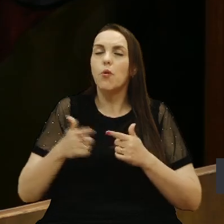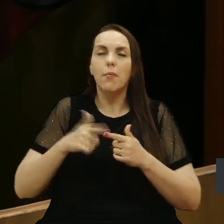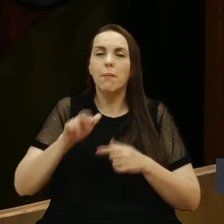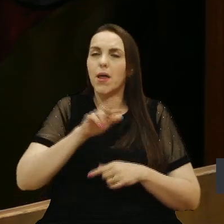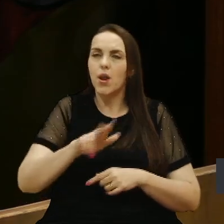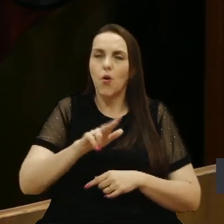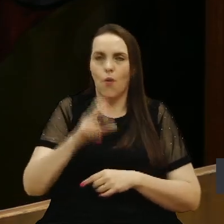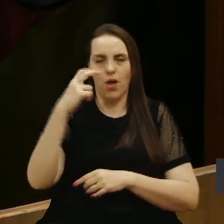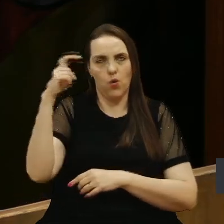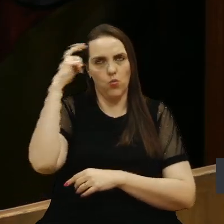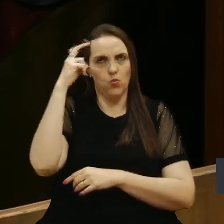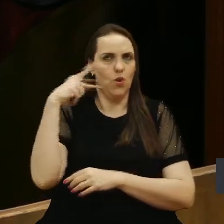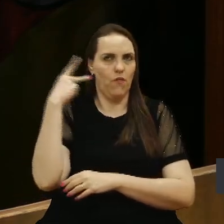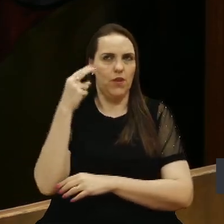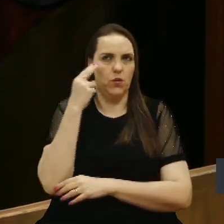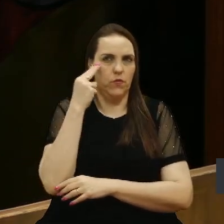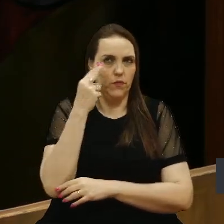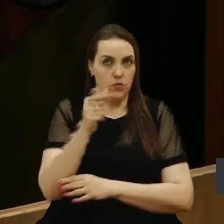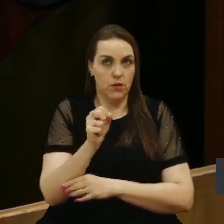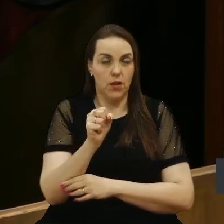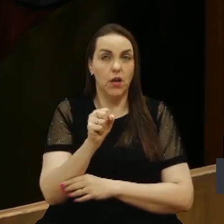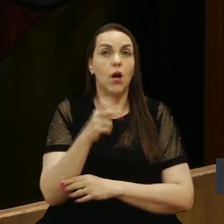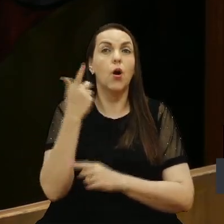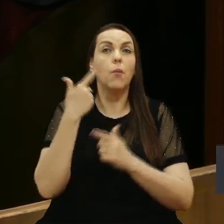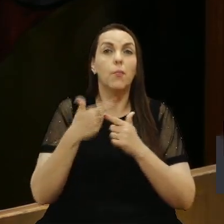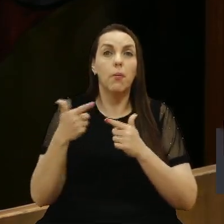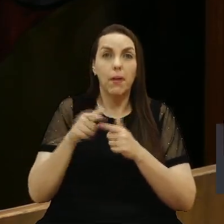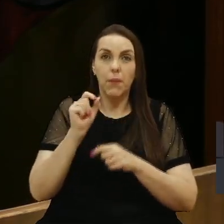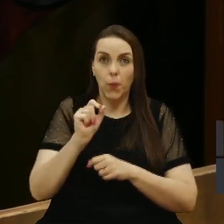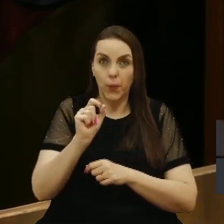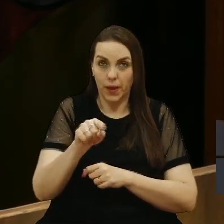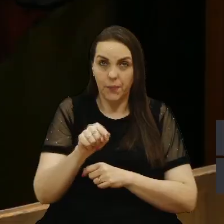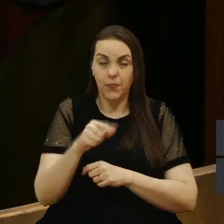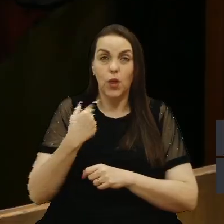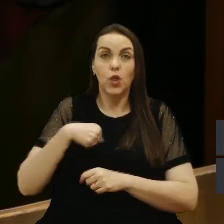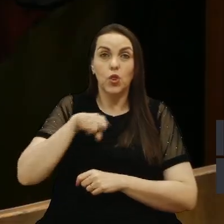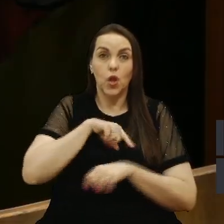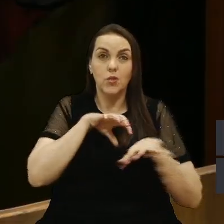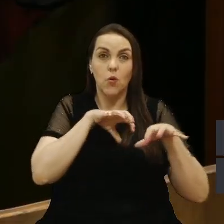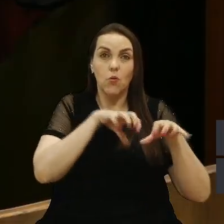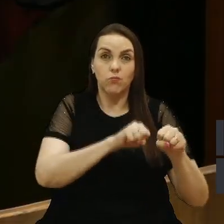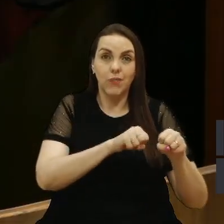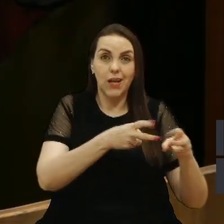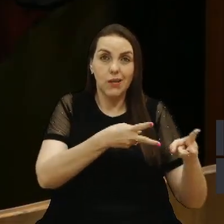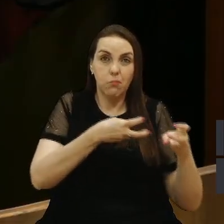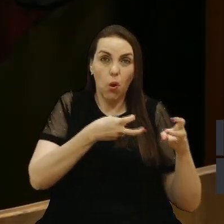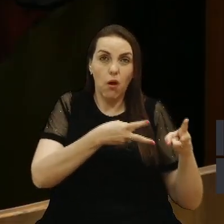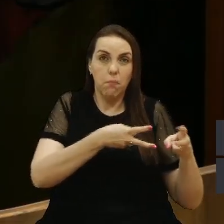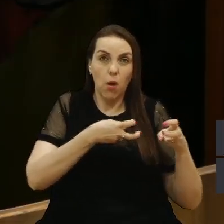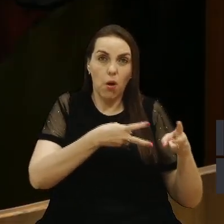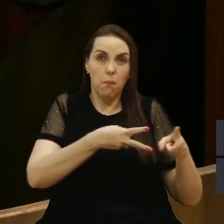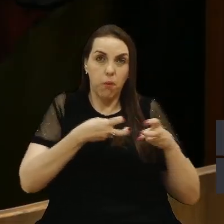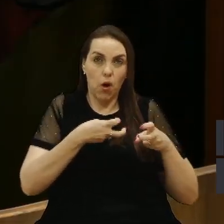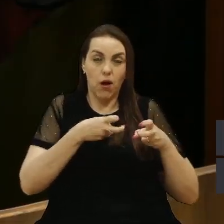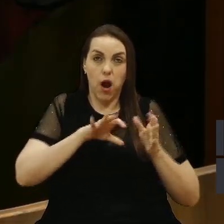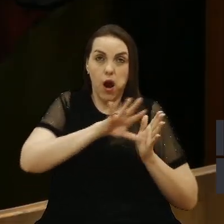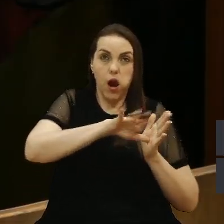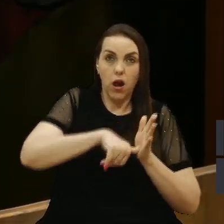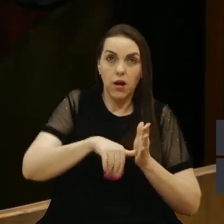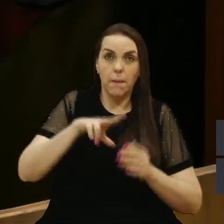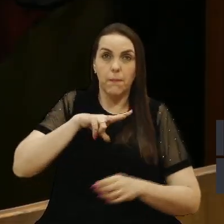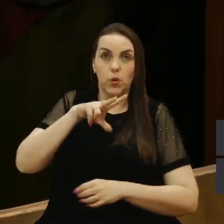nosso problema, em parcela significativa, sabe qual é? Nós fomos uma colônia de exploração. Fomos roubados por Portugal até